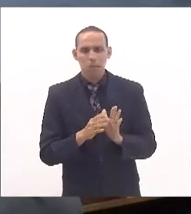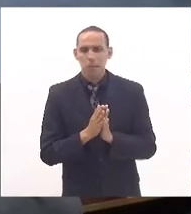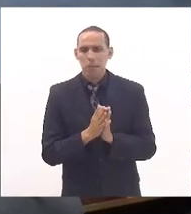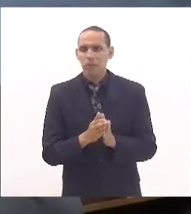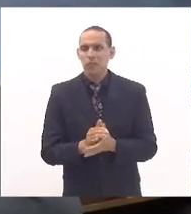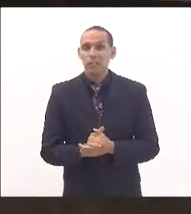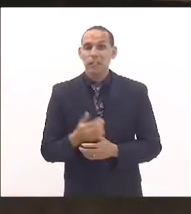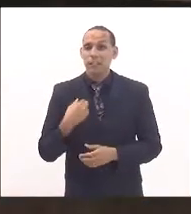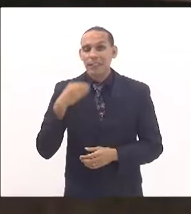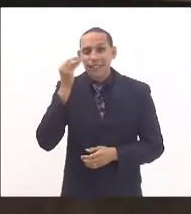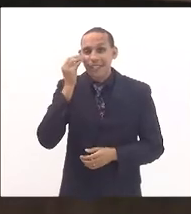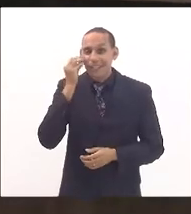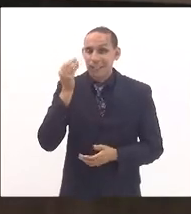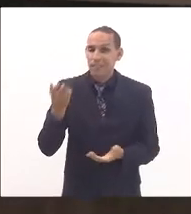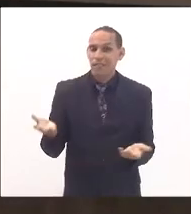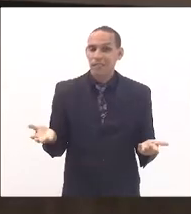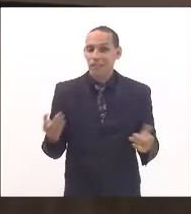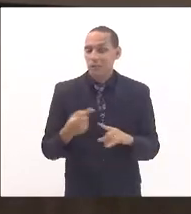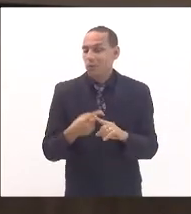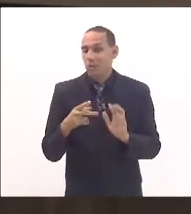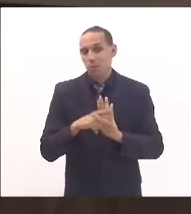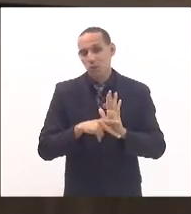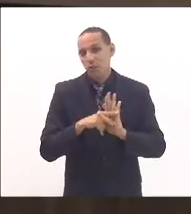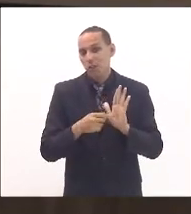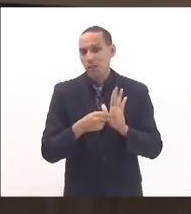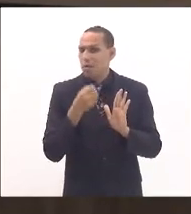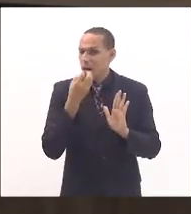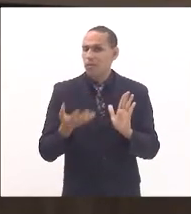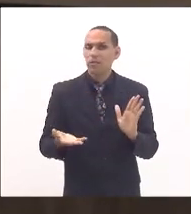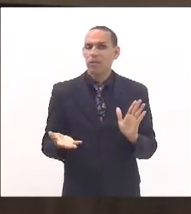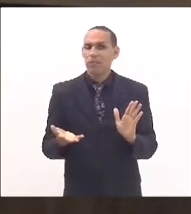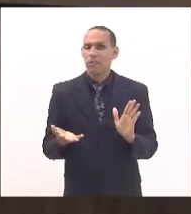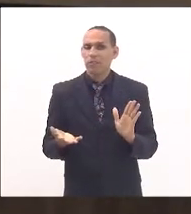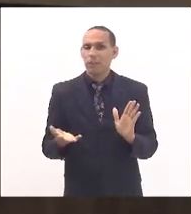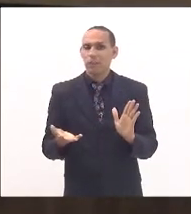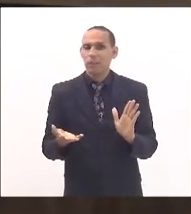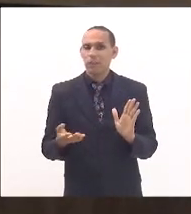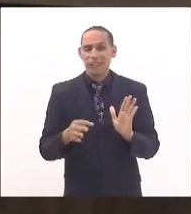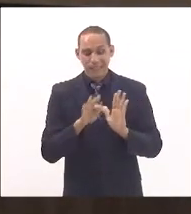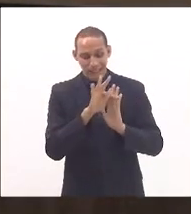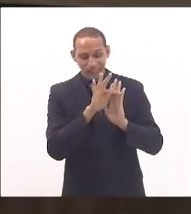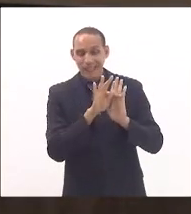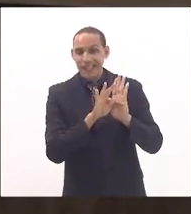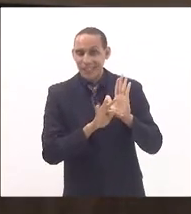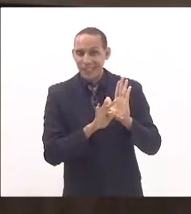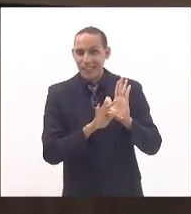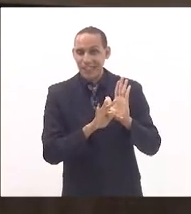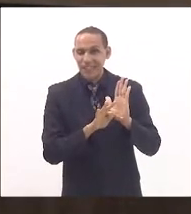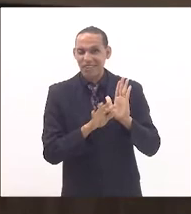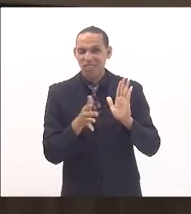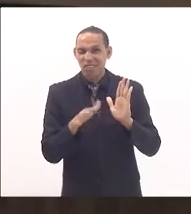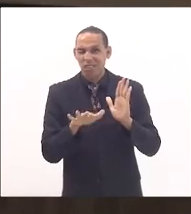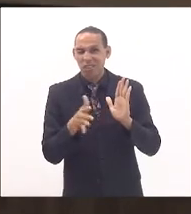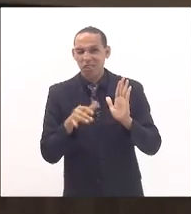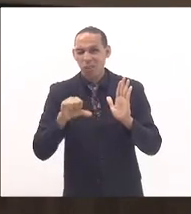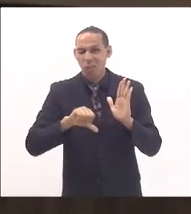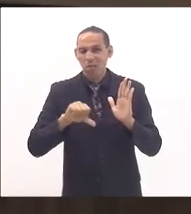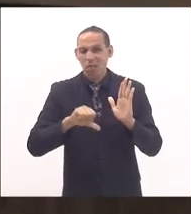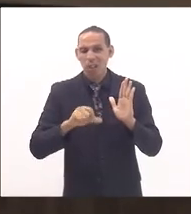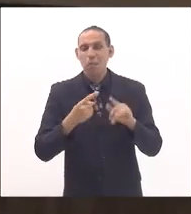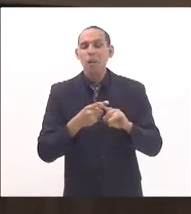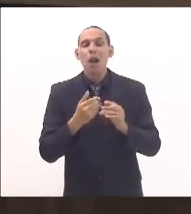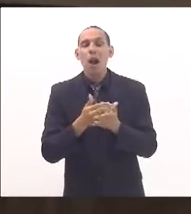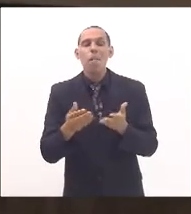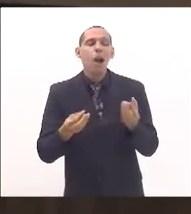presidente, eu tentei isso, porque o projeto é muito bom. A redação do projeto é que está mal feita, que ele começa